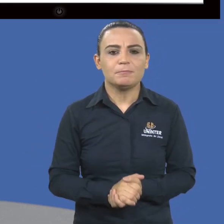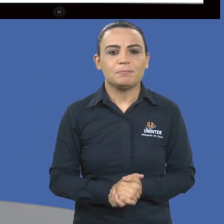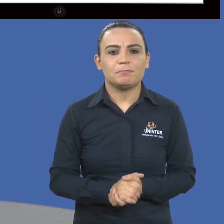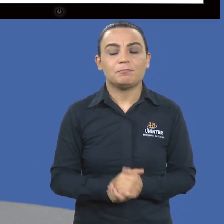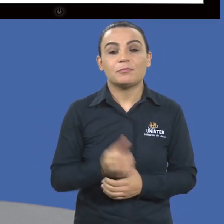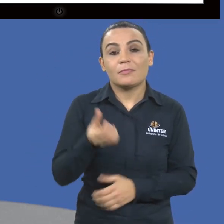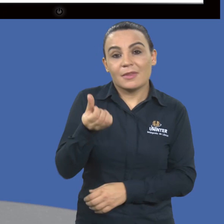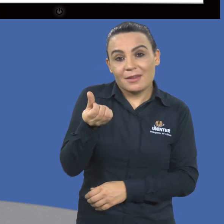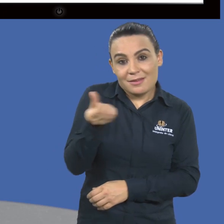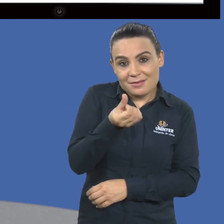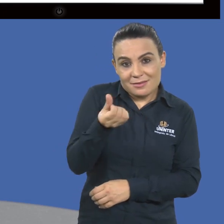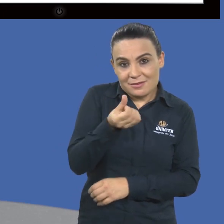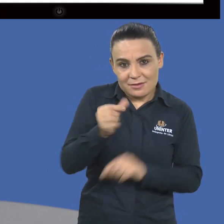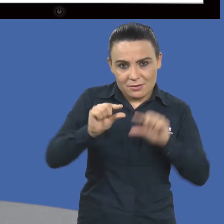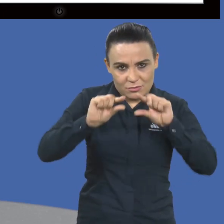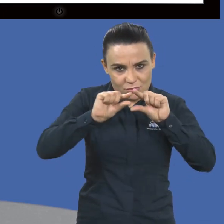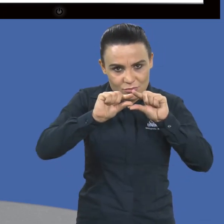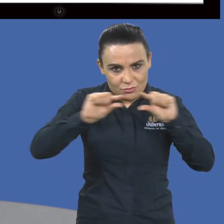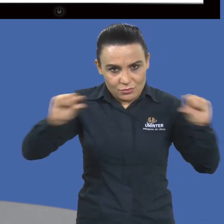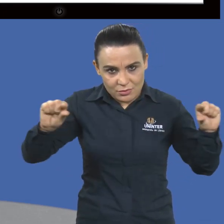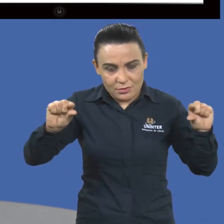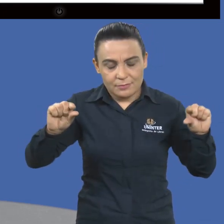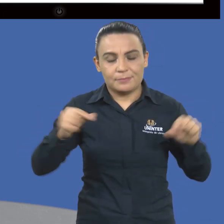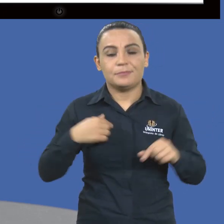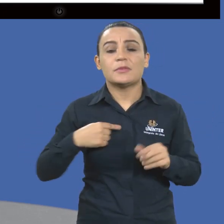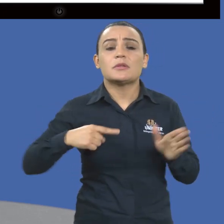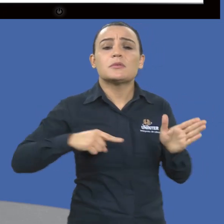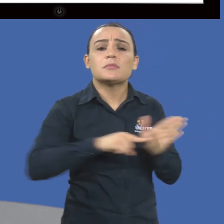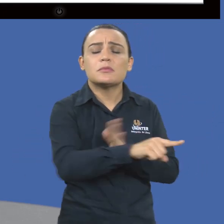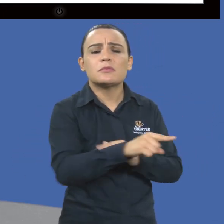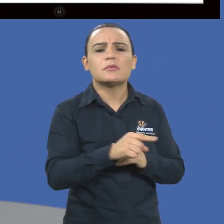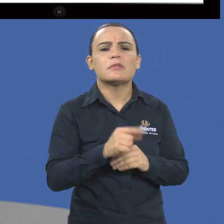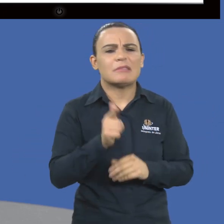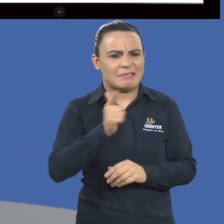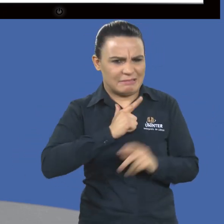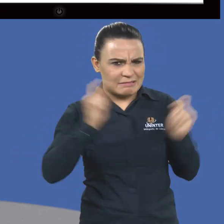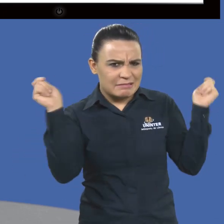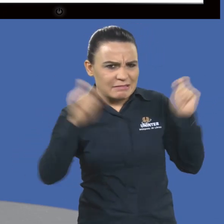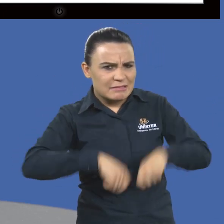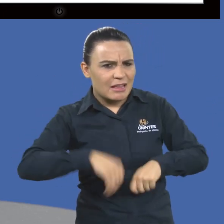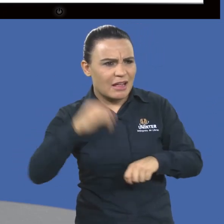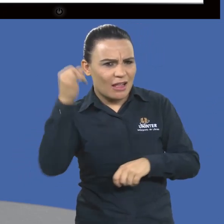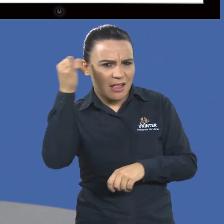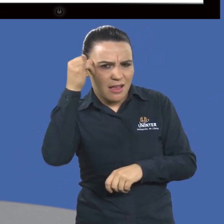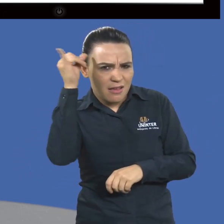No sexto item, eu arrolei aqui se tem como prevenir.